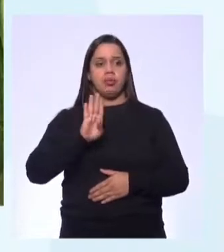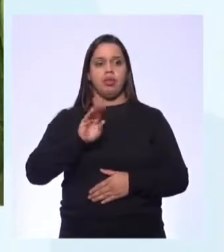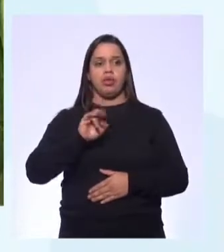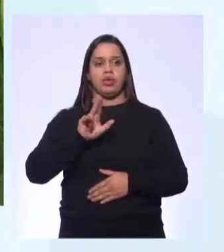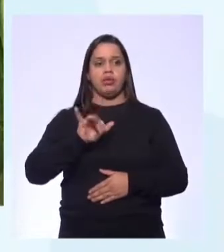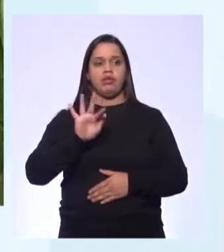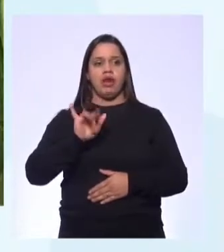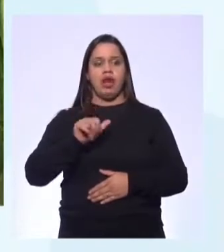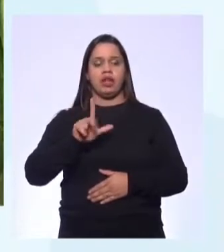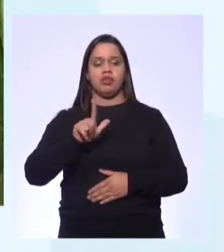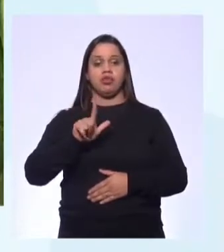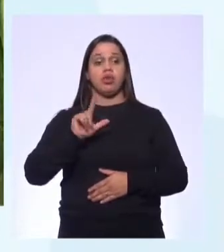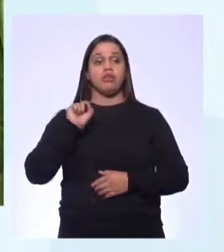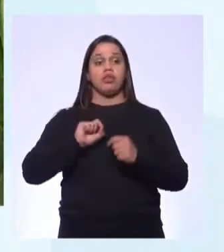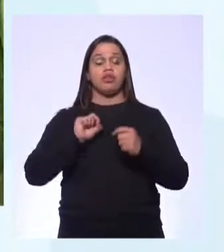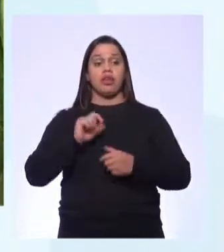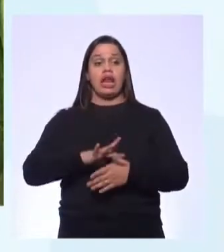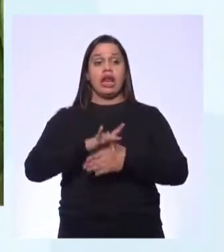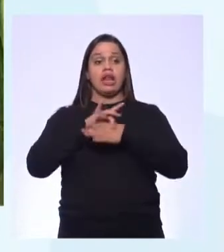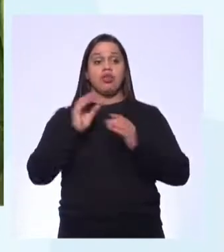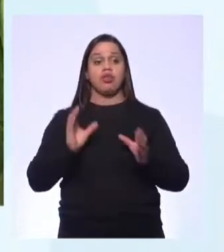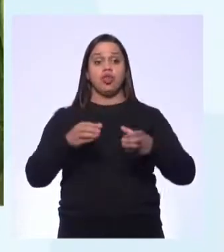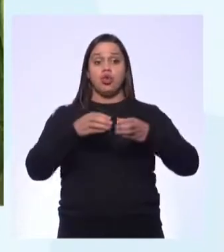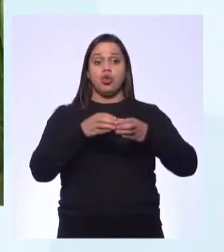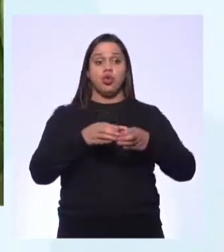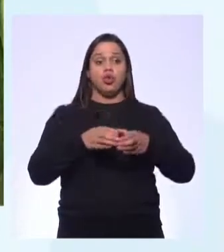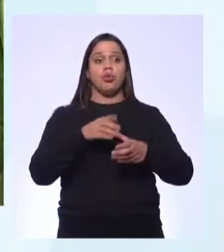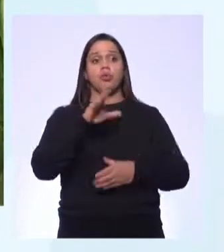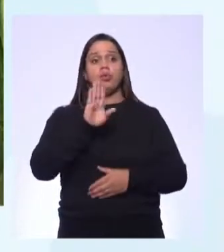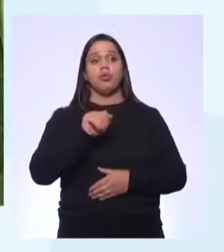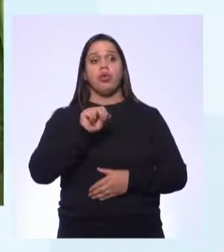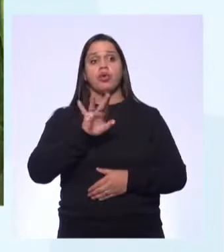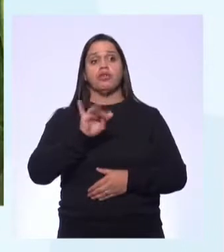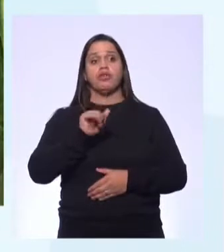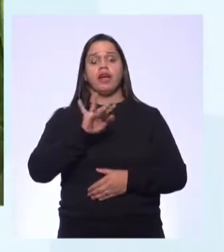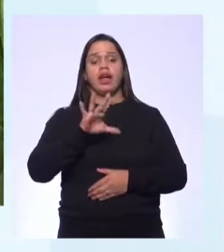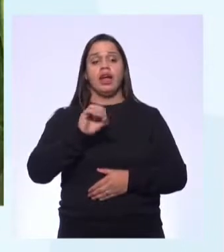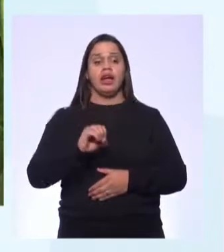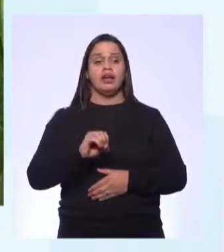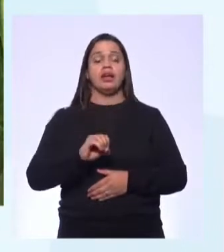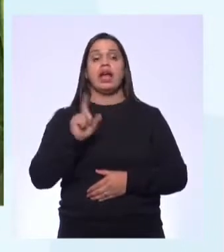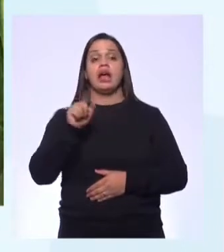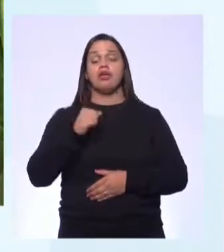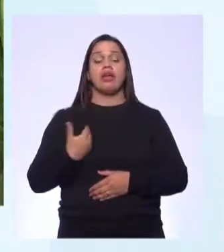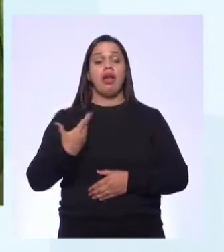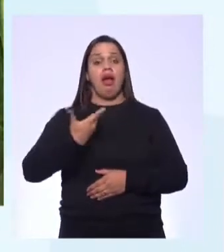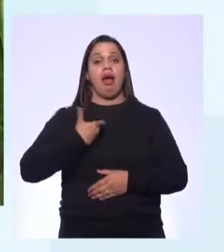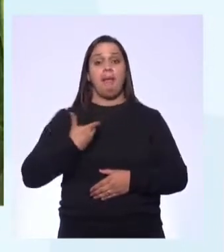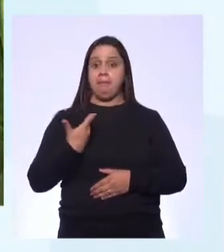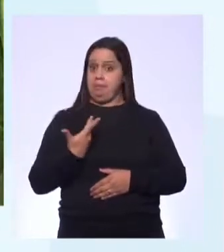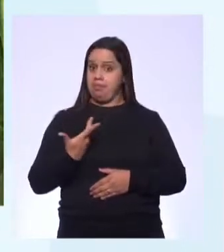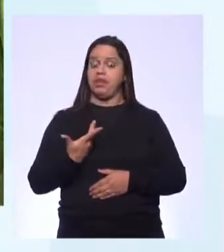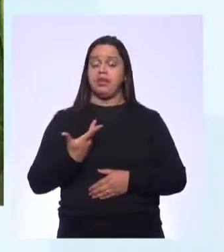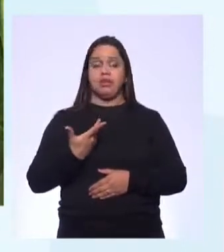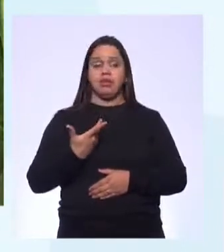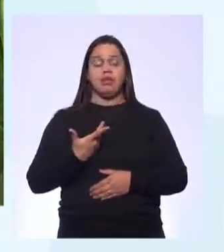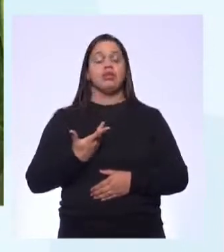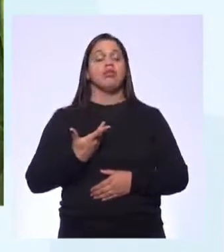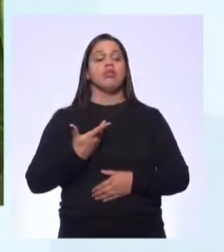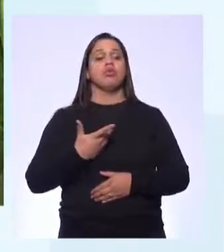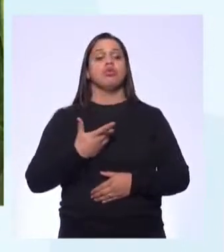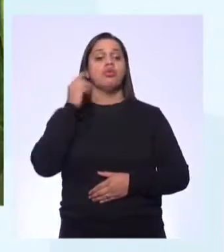Ele liderava, então, aquele grupo dos Bonifácios, né? Só que o Bonifácio, ele era muito amigo do Dom Pedro I. O Dom Pedro I